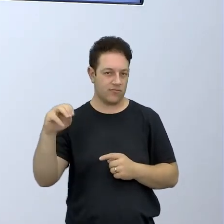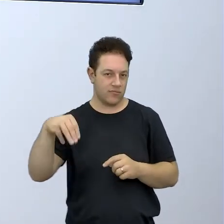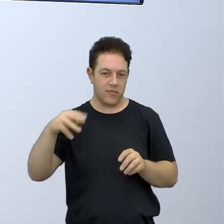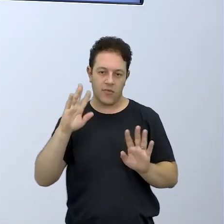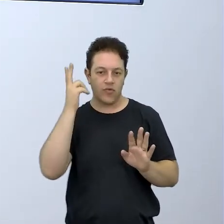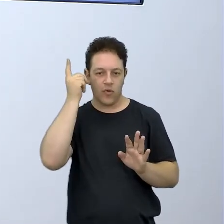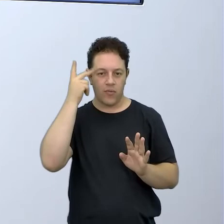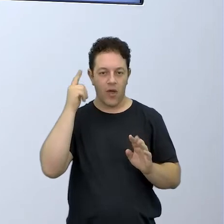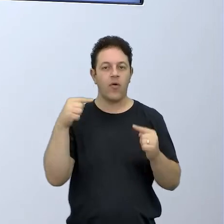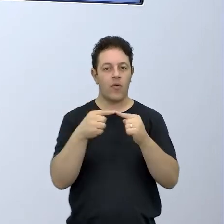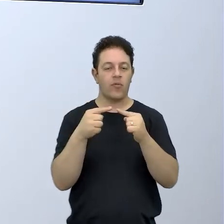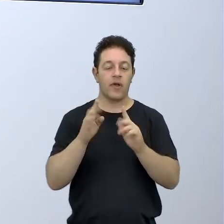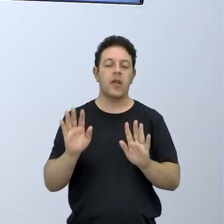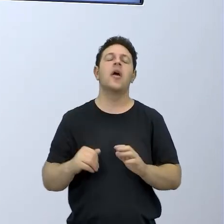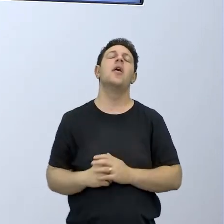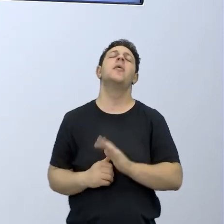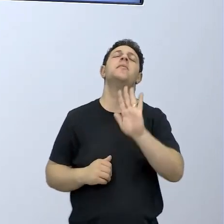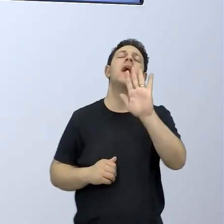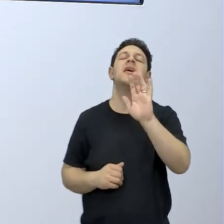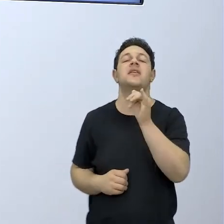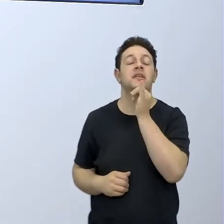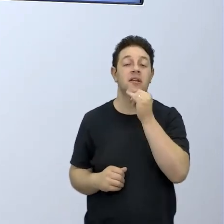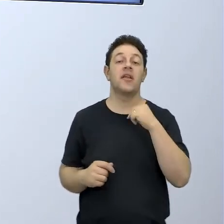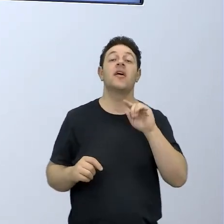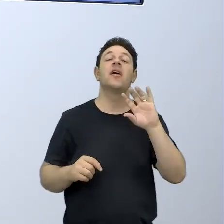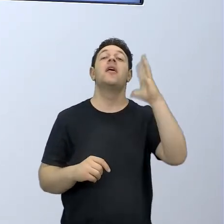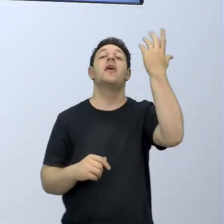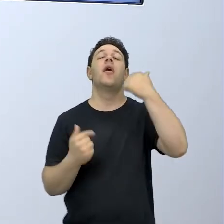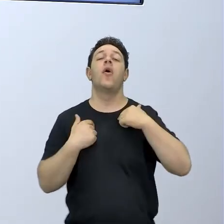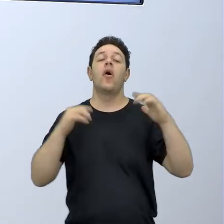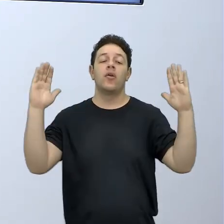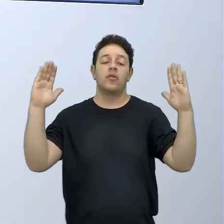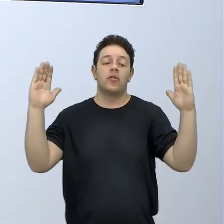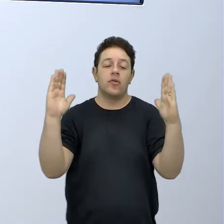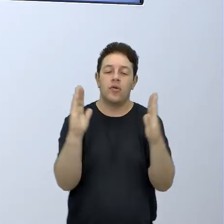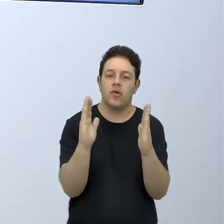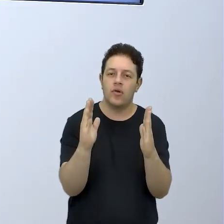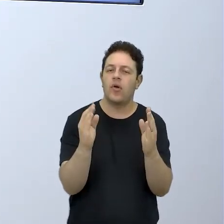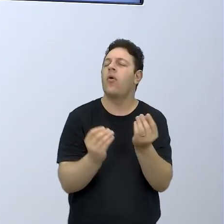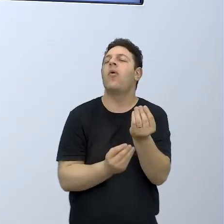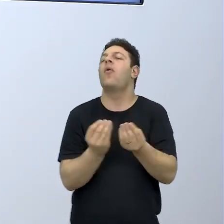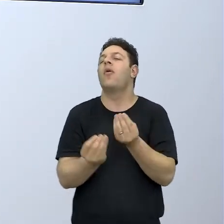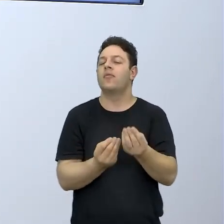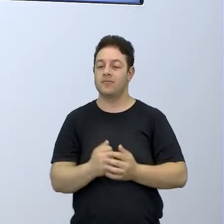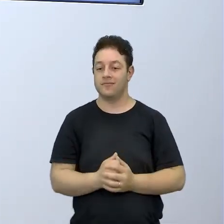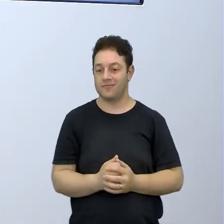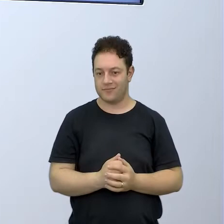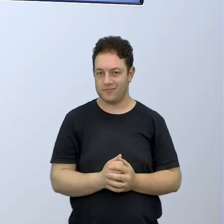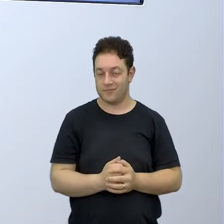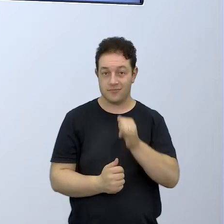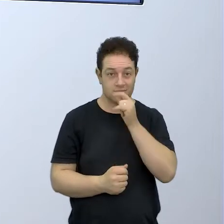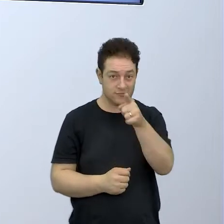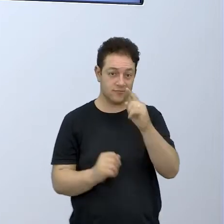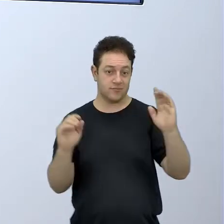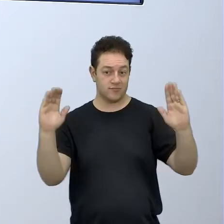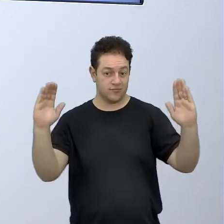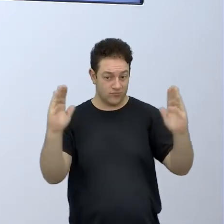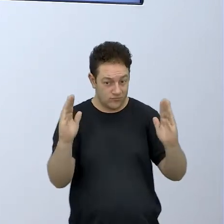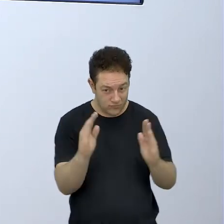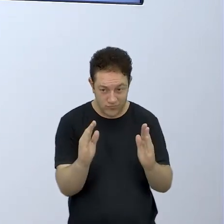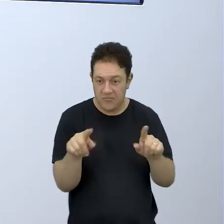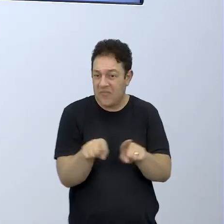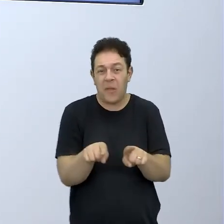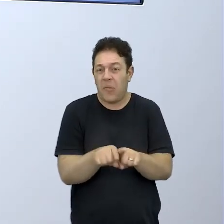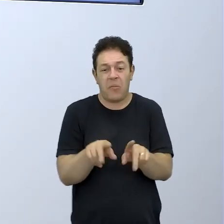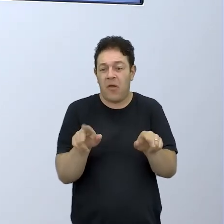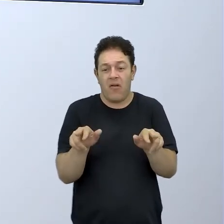da especificação. Mas e quando eu faço a redução? O que eu estou fazendo? Ué, você está fazendo uma redução, está dando na